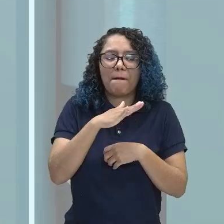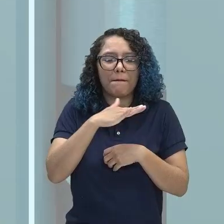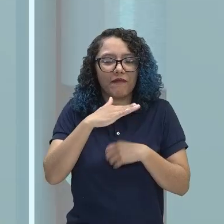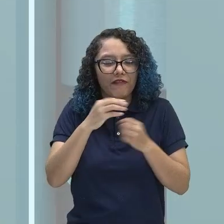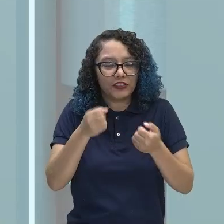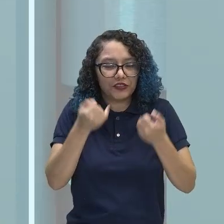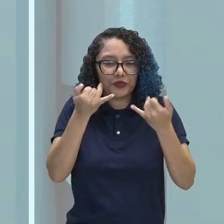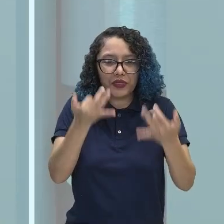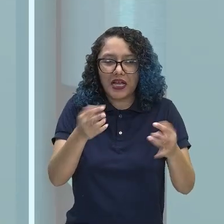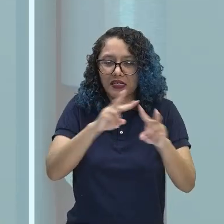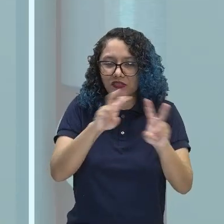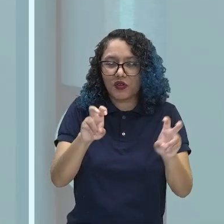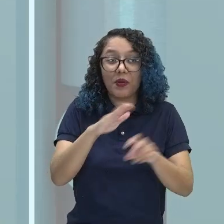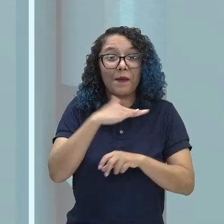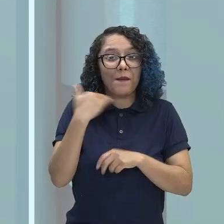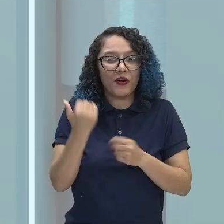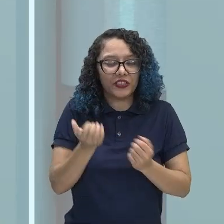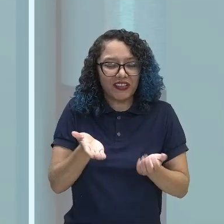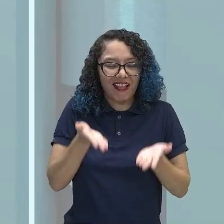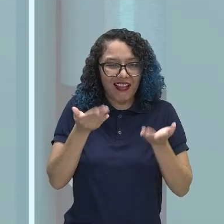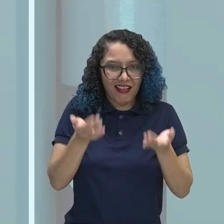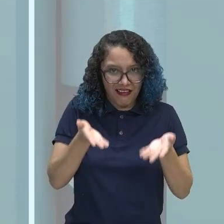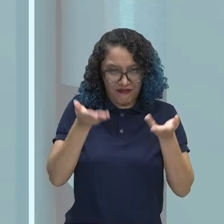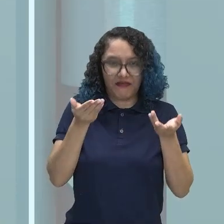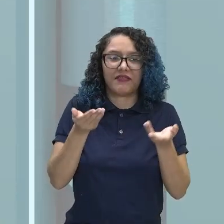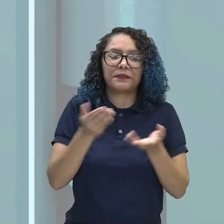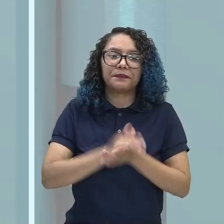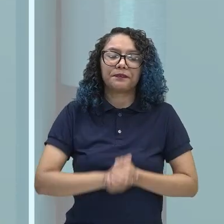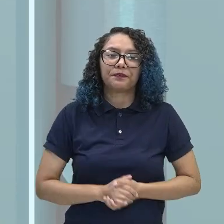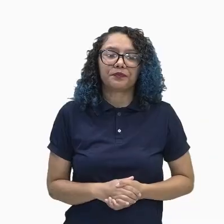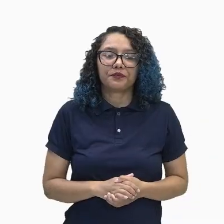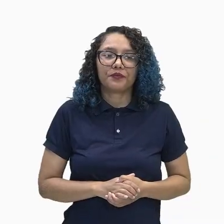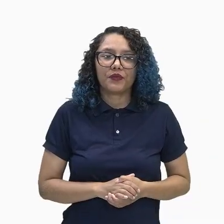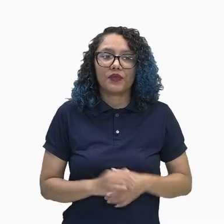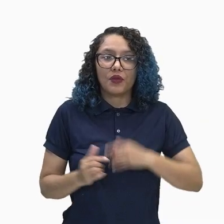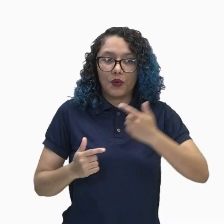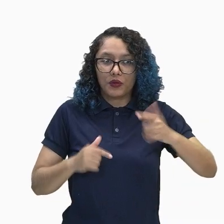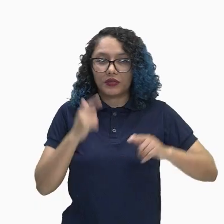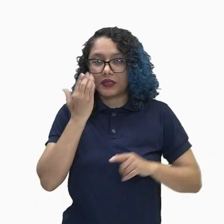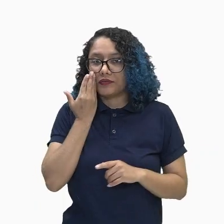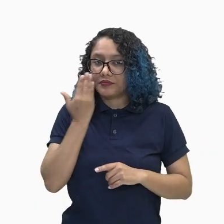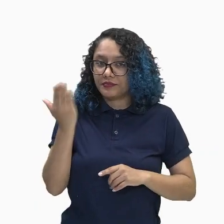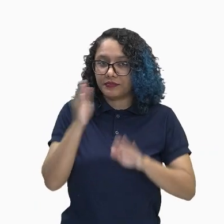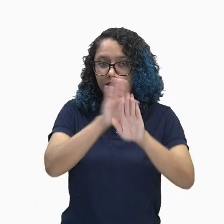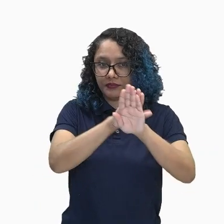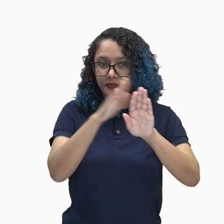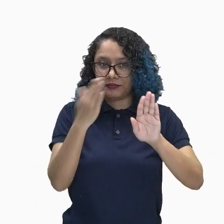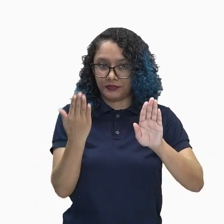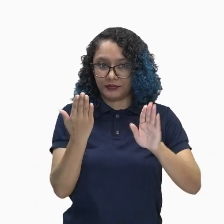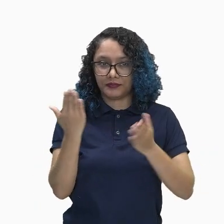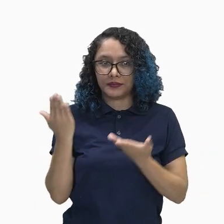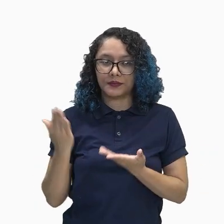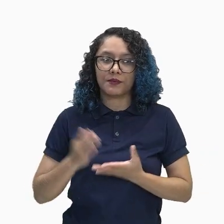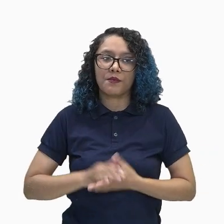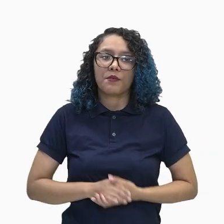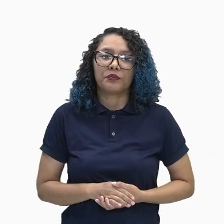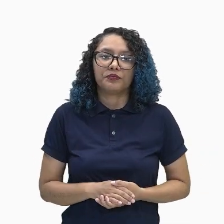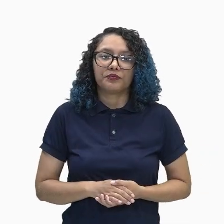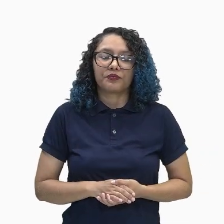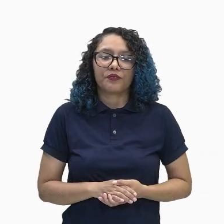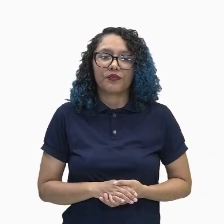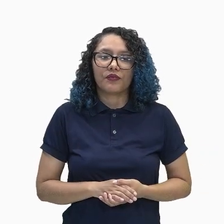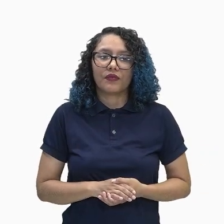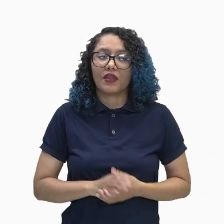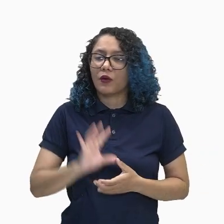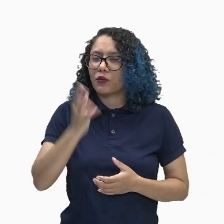E nós temos também outra figura de pensamento chamada antítese. A antítese ela ocorre quando há